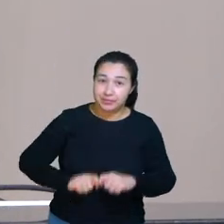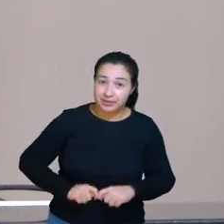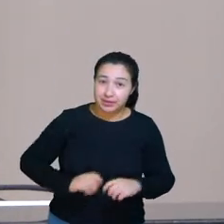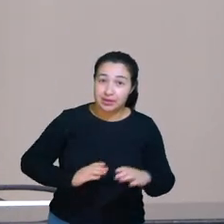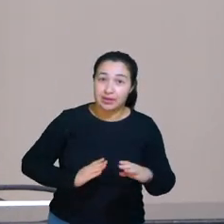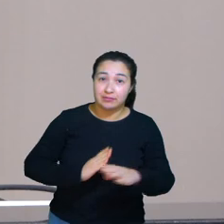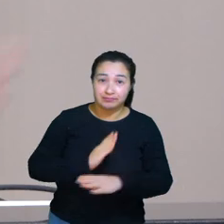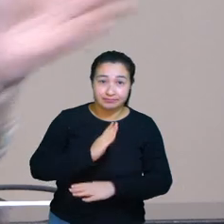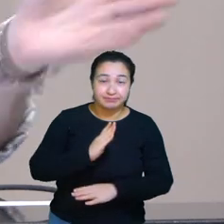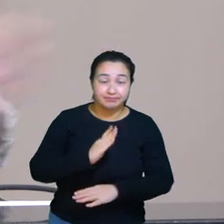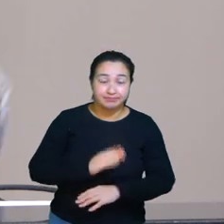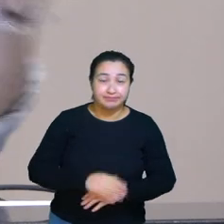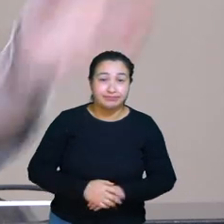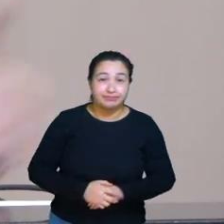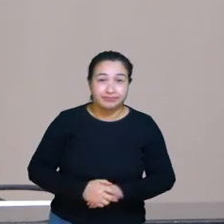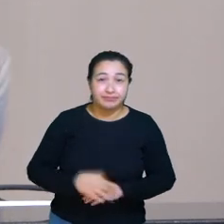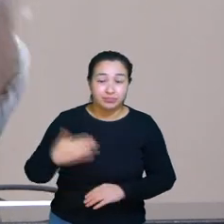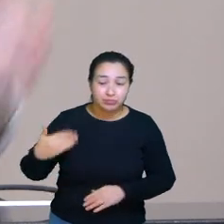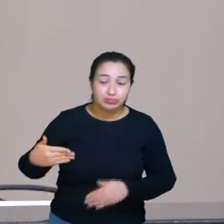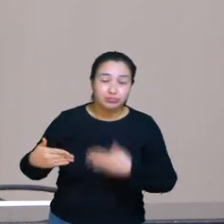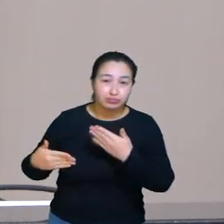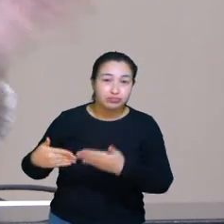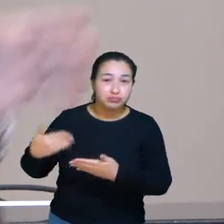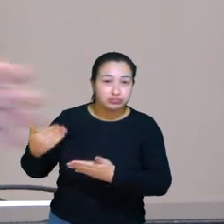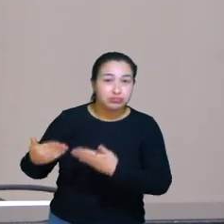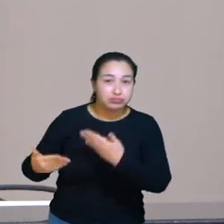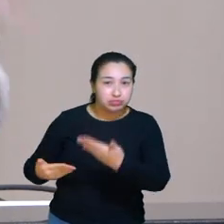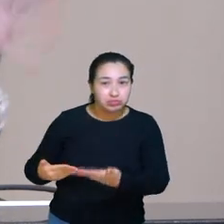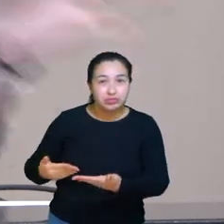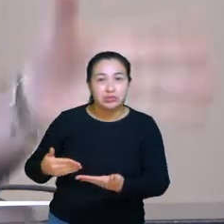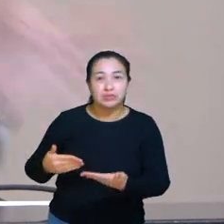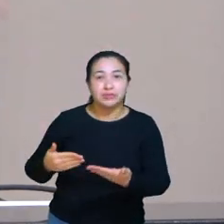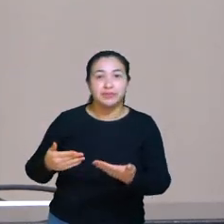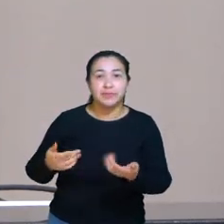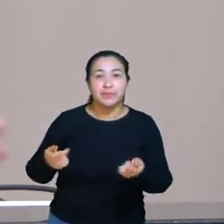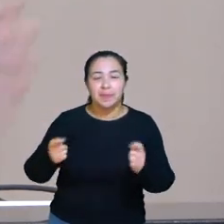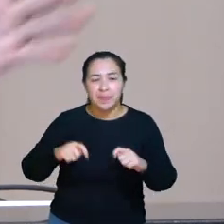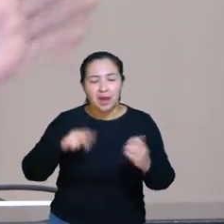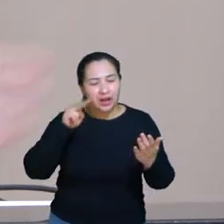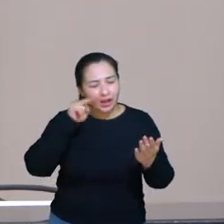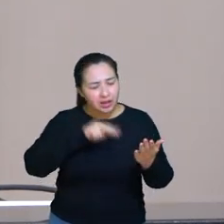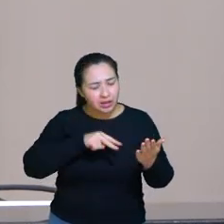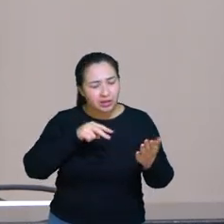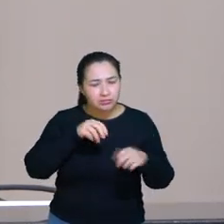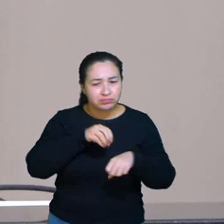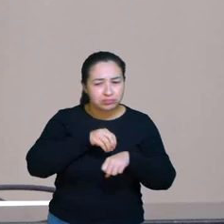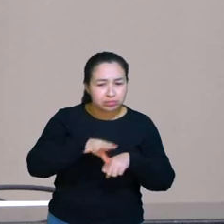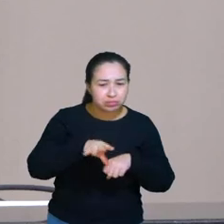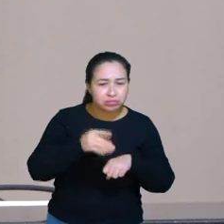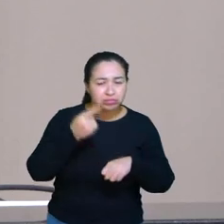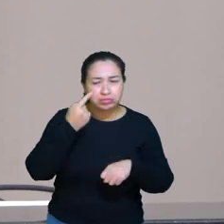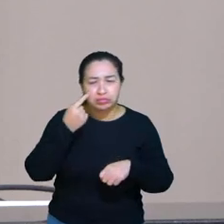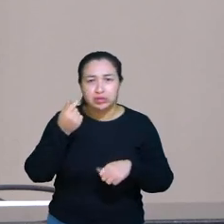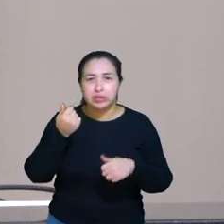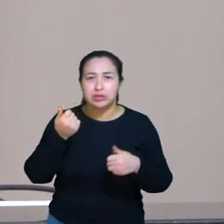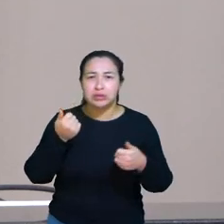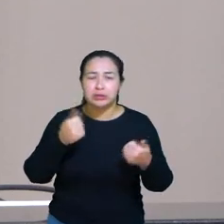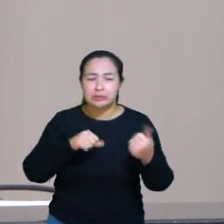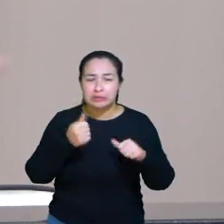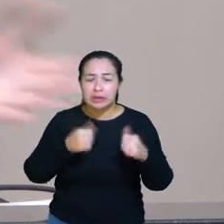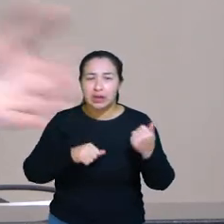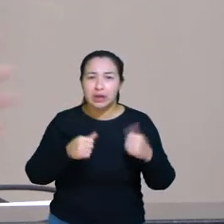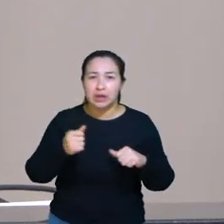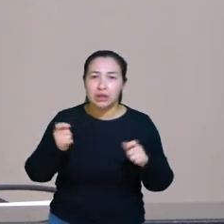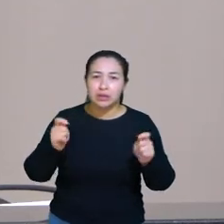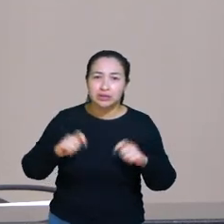esse esse trâmite né com confere olha Analisa sugere e emite parecer favorável